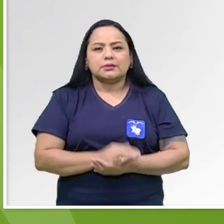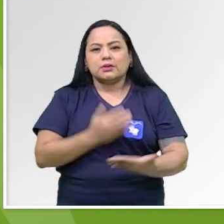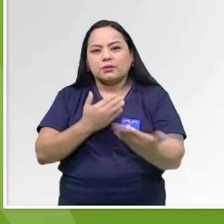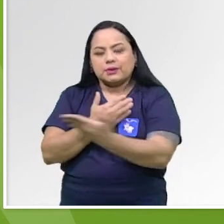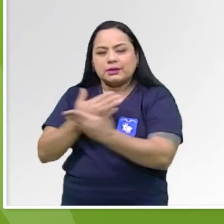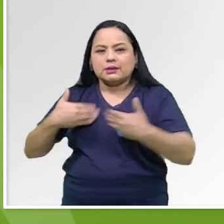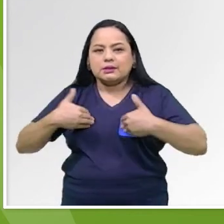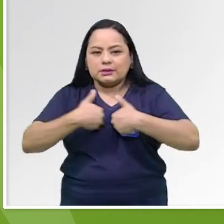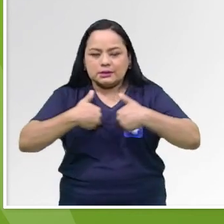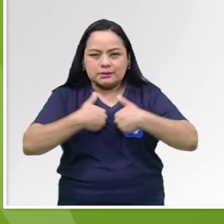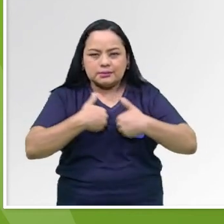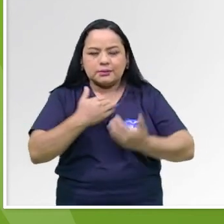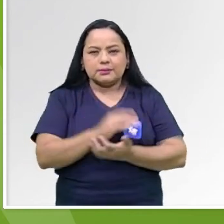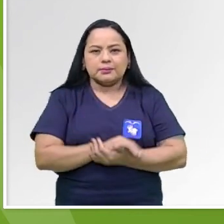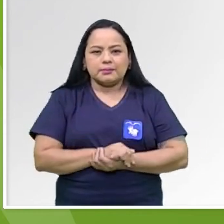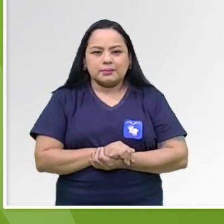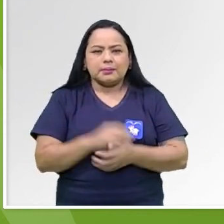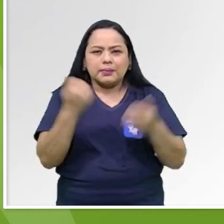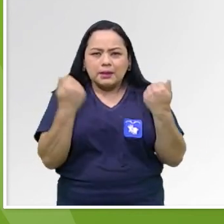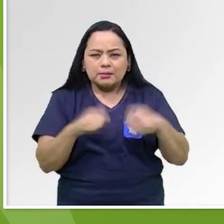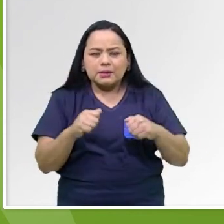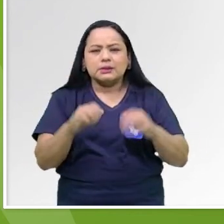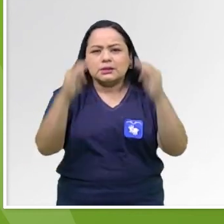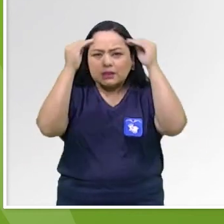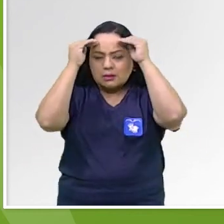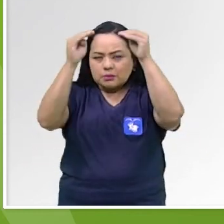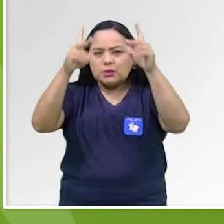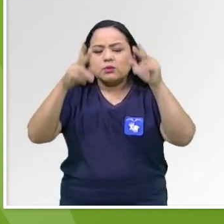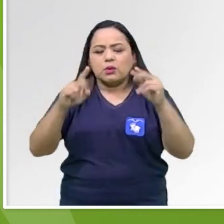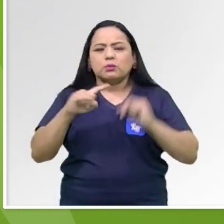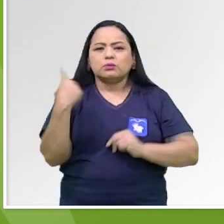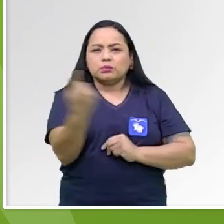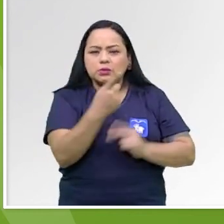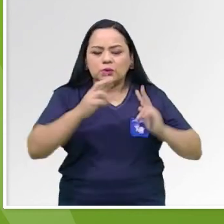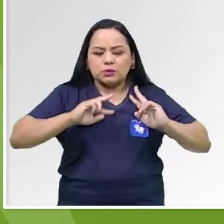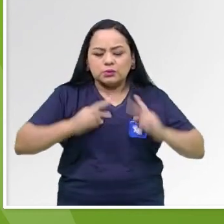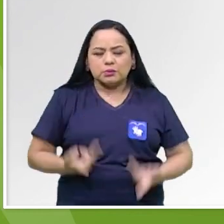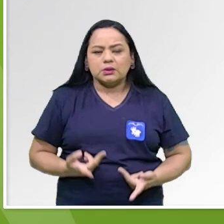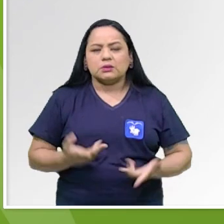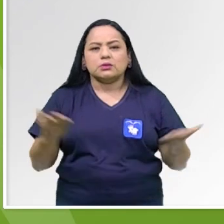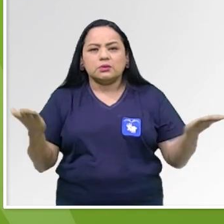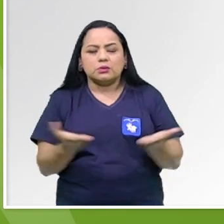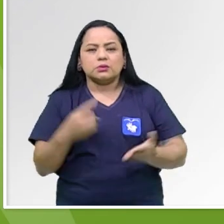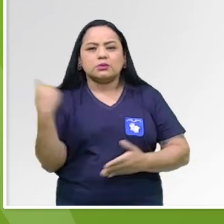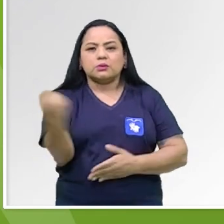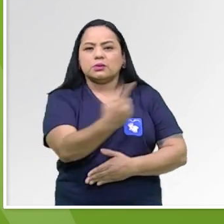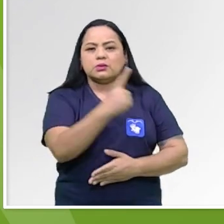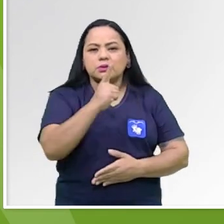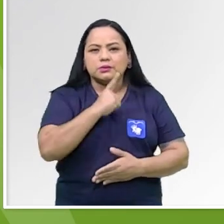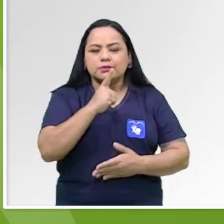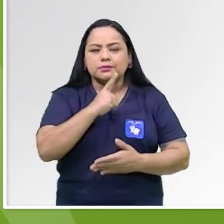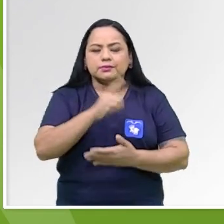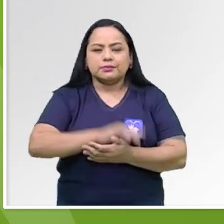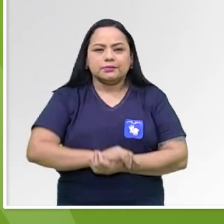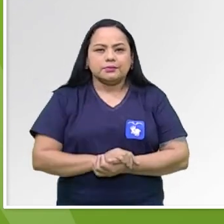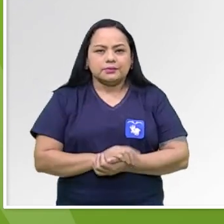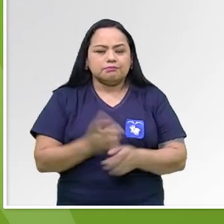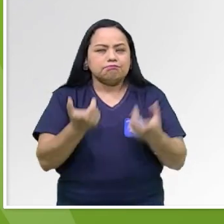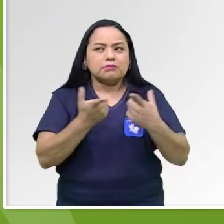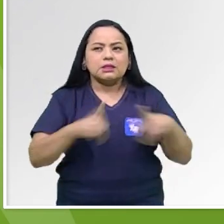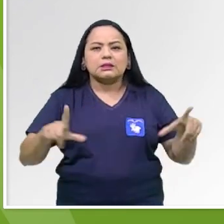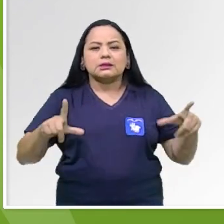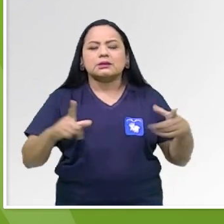animais, eles devem ser respeitados assim como nós. Então, hoje, como a gente tem aí um